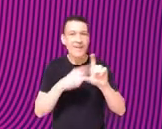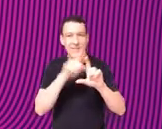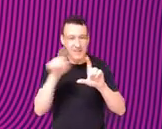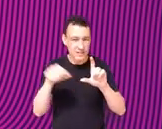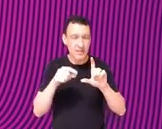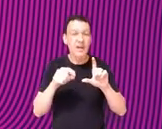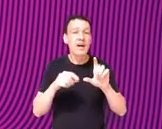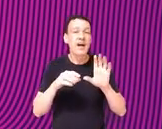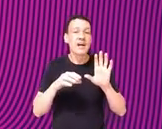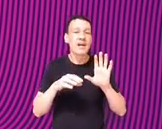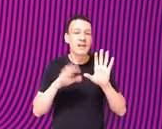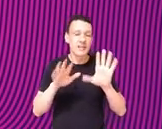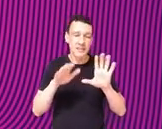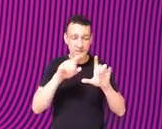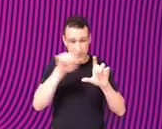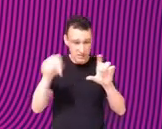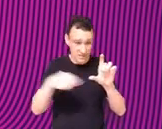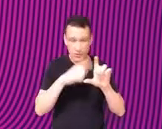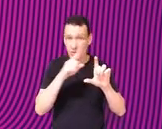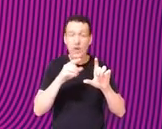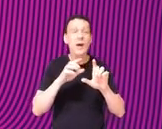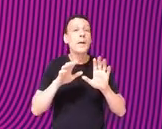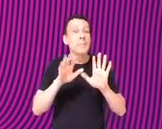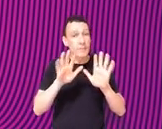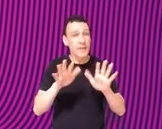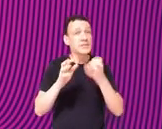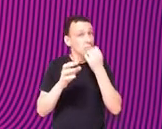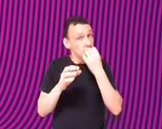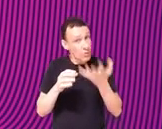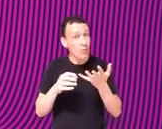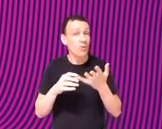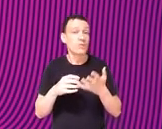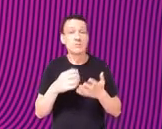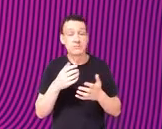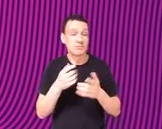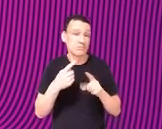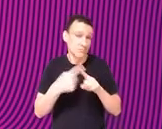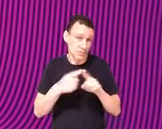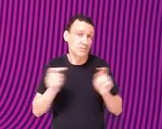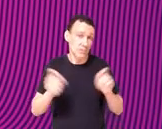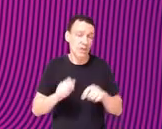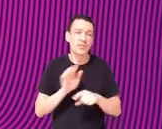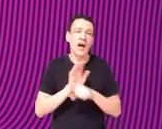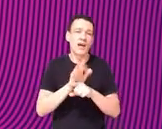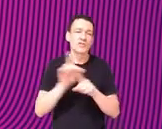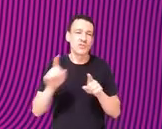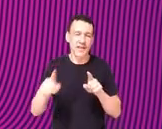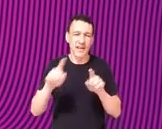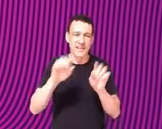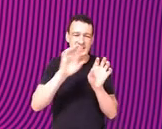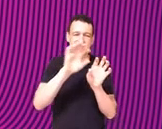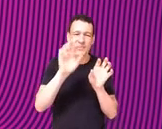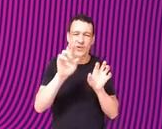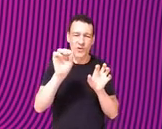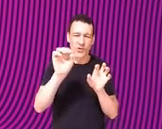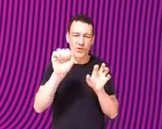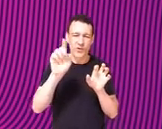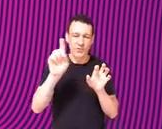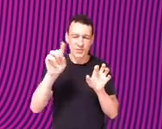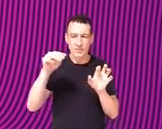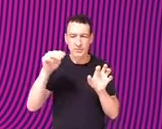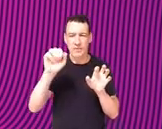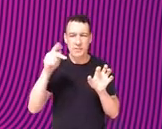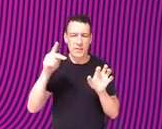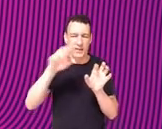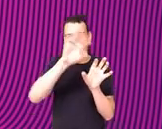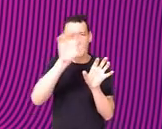se quisermos, para desenvolver o roadmap. Aqui temos as causas mais frequentes de insuficiência